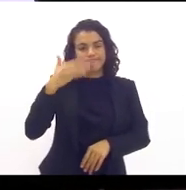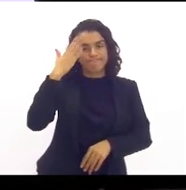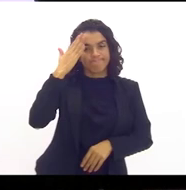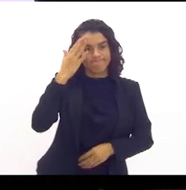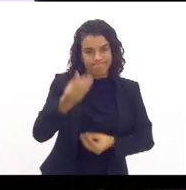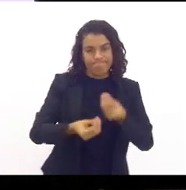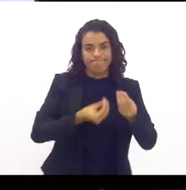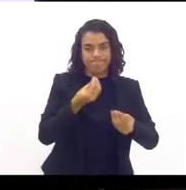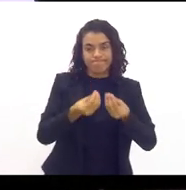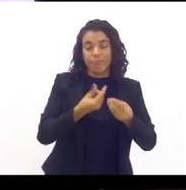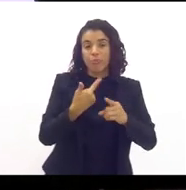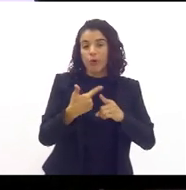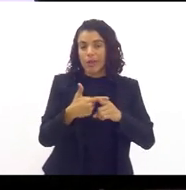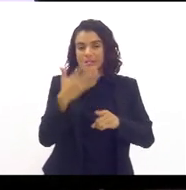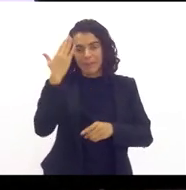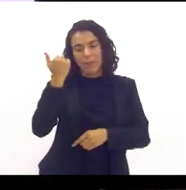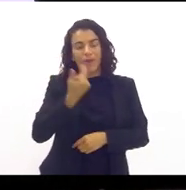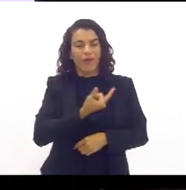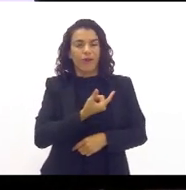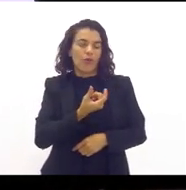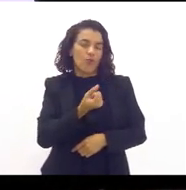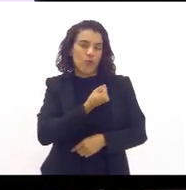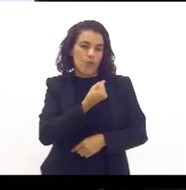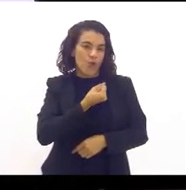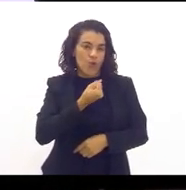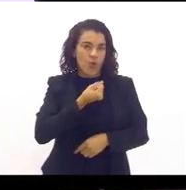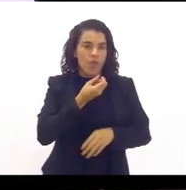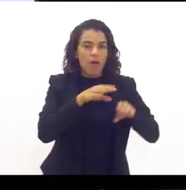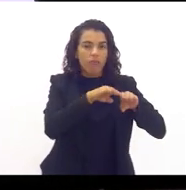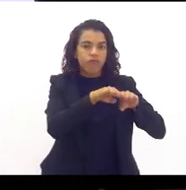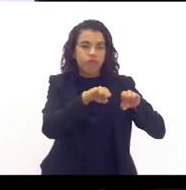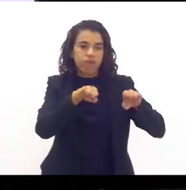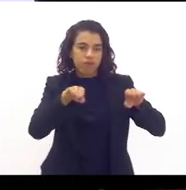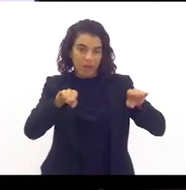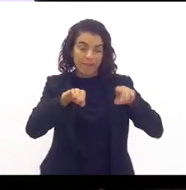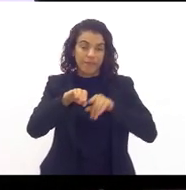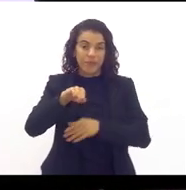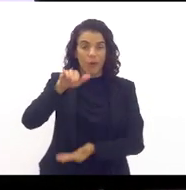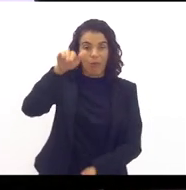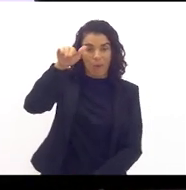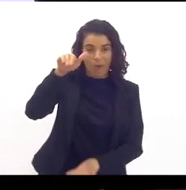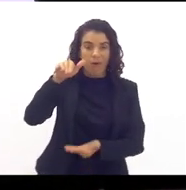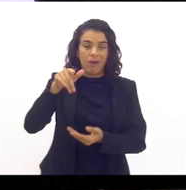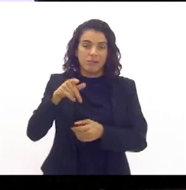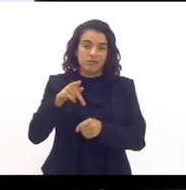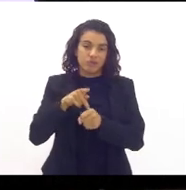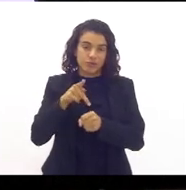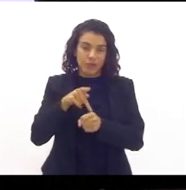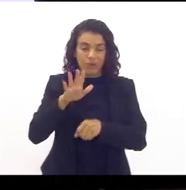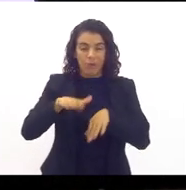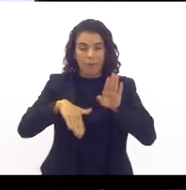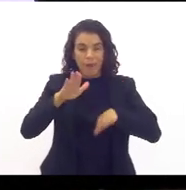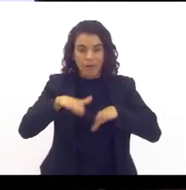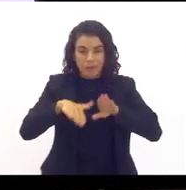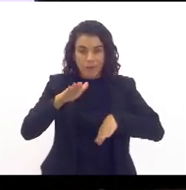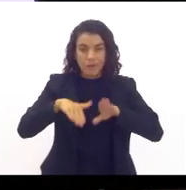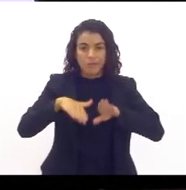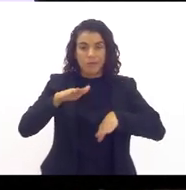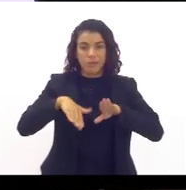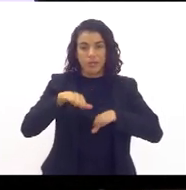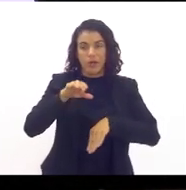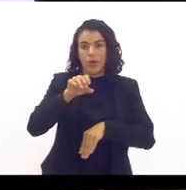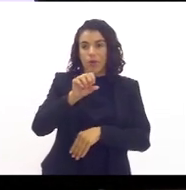esse valor não fosse se manter, então teria algum impacto para a gente. O barril médio aqui nós estamos